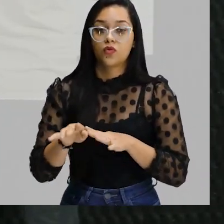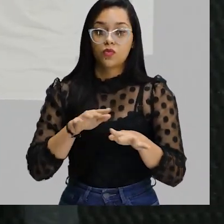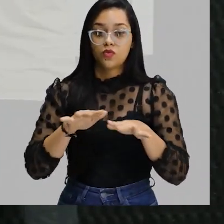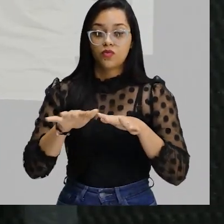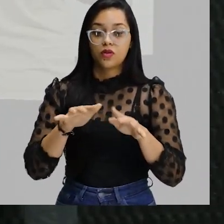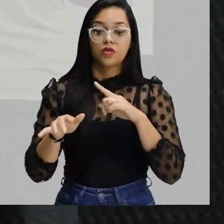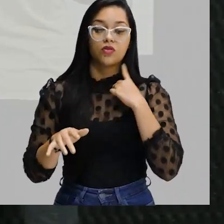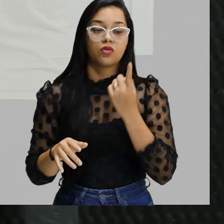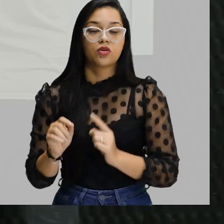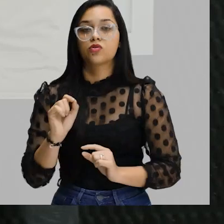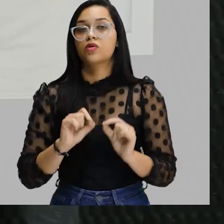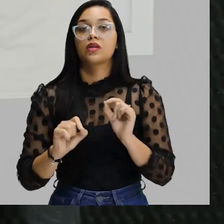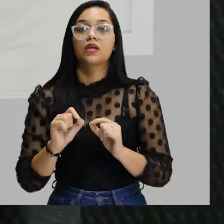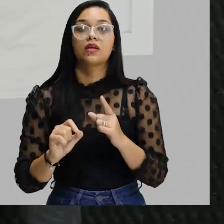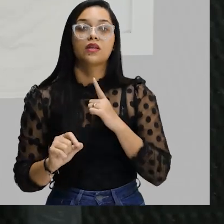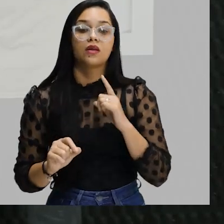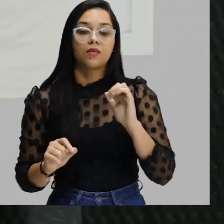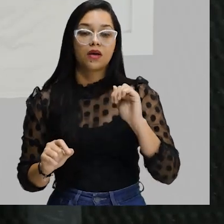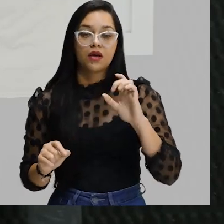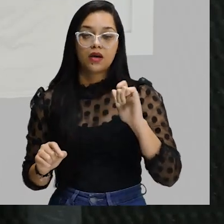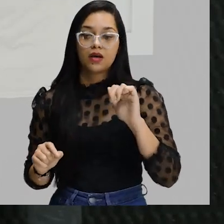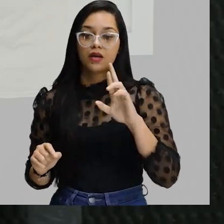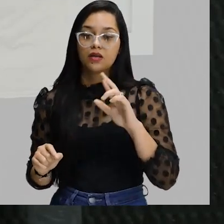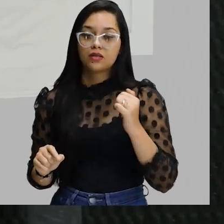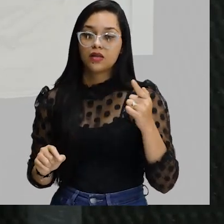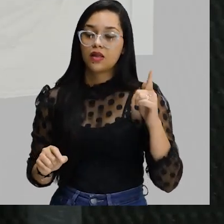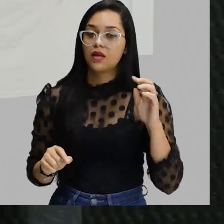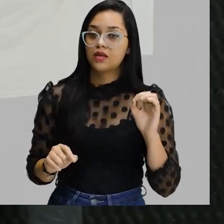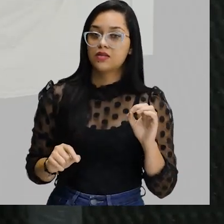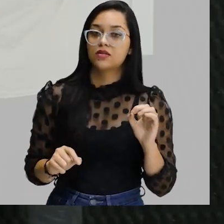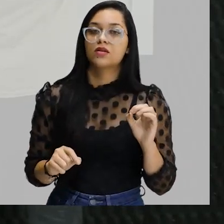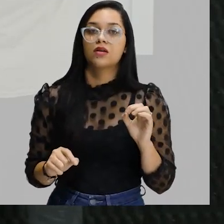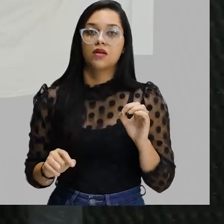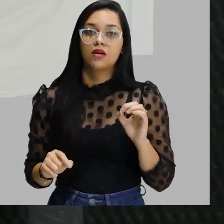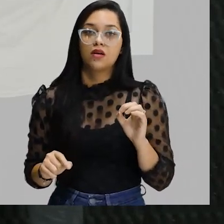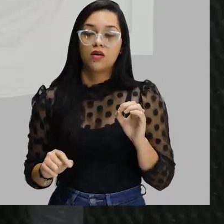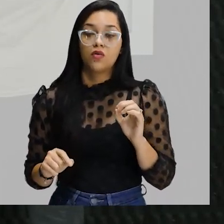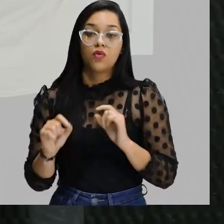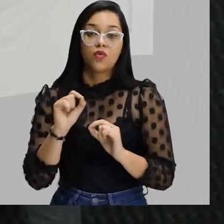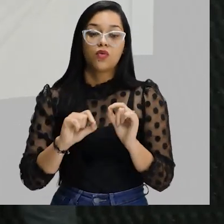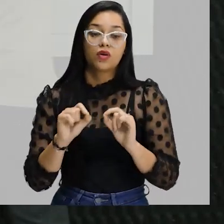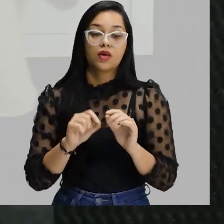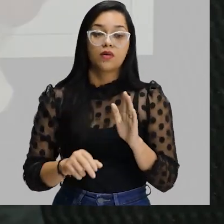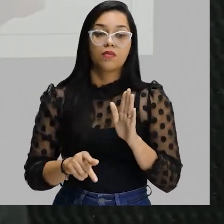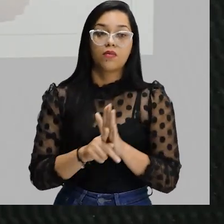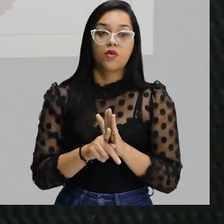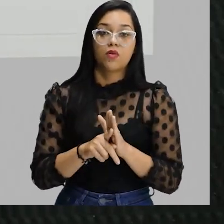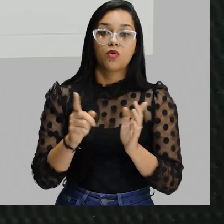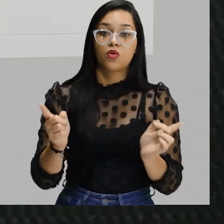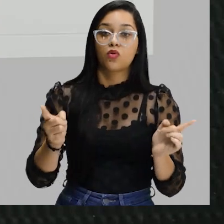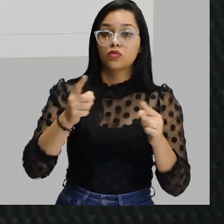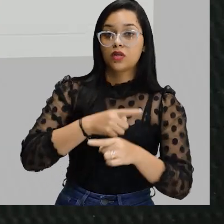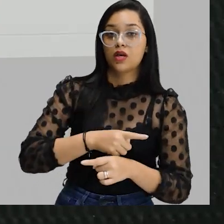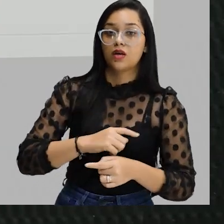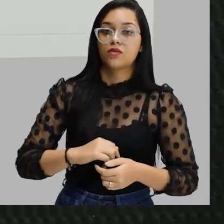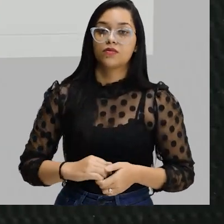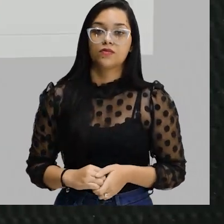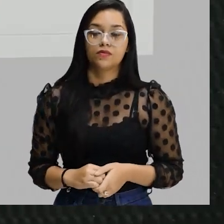e nós vamos ter uma aceleração agindo no sentido